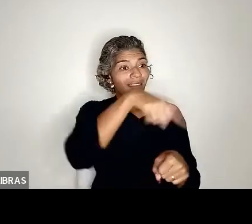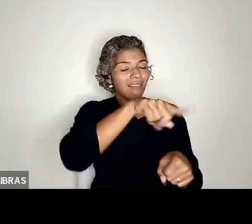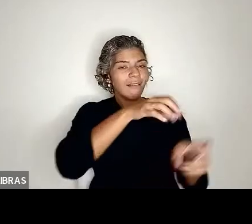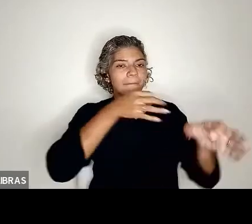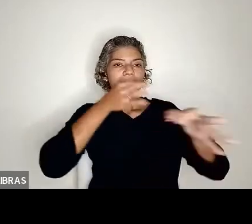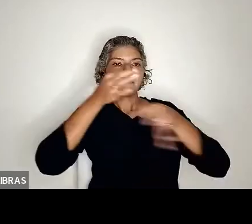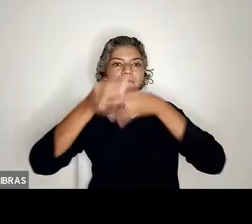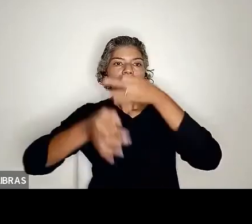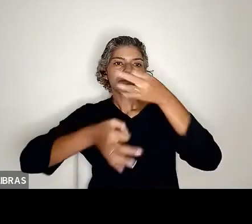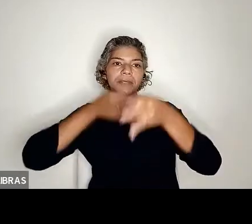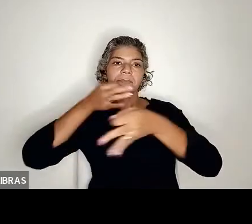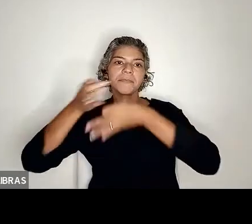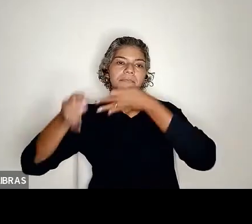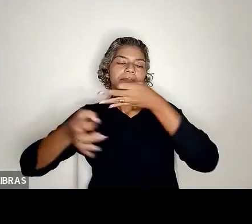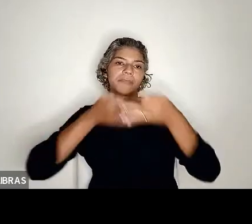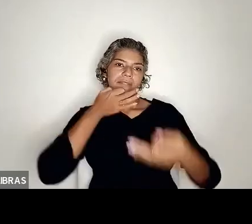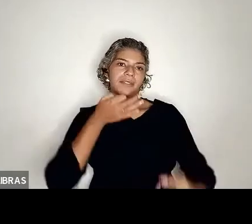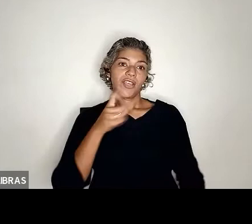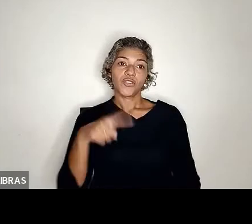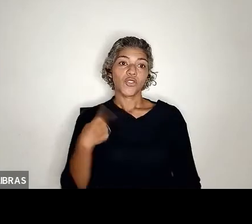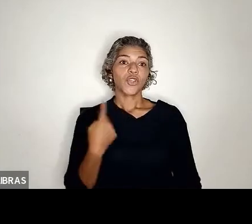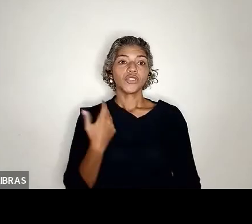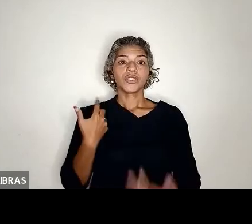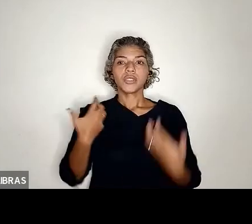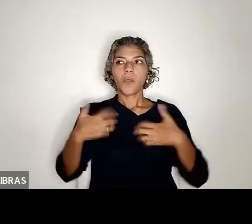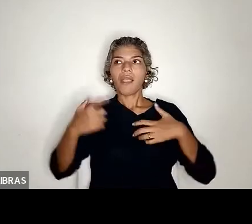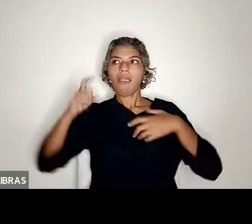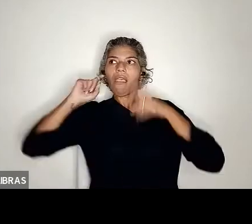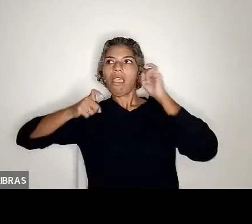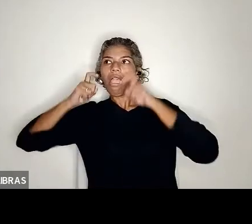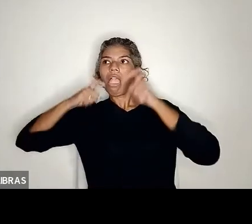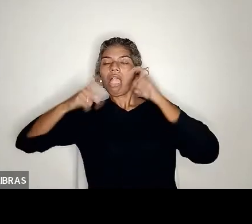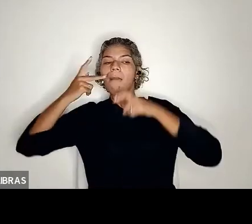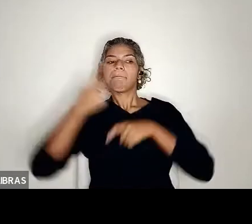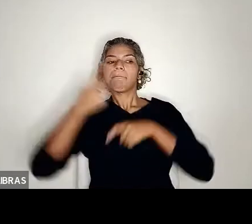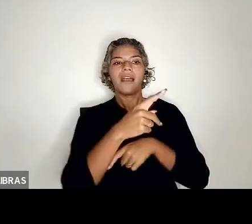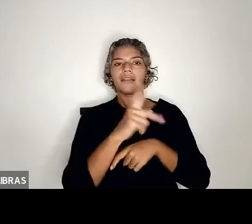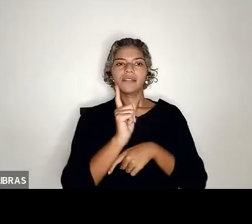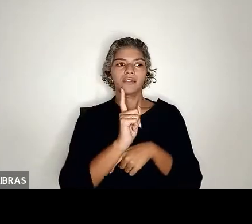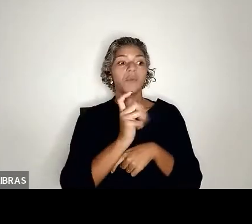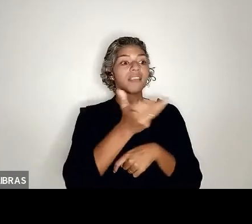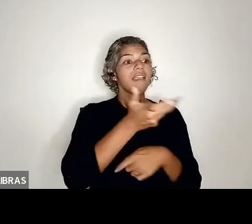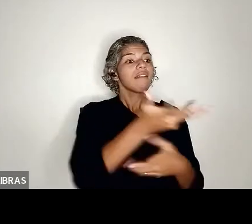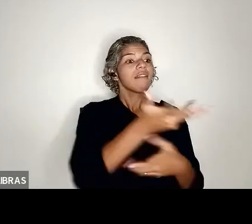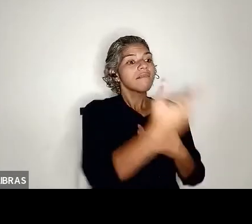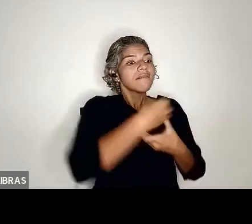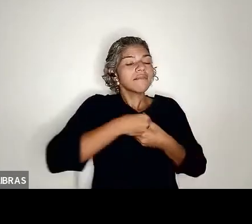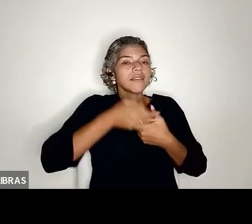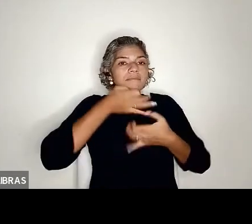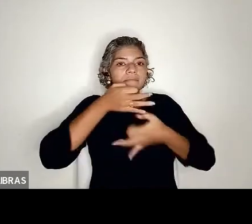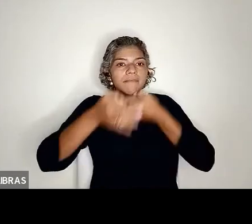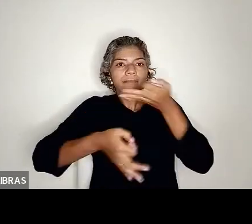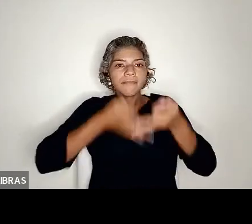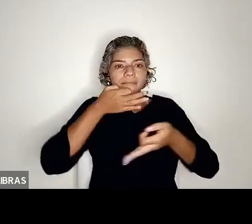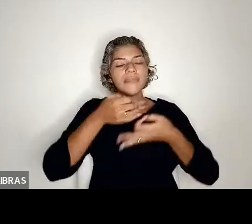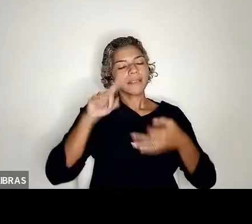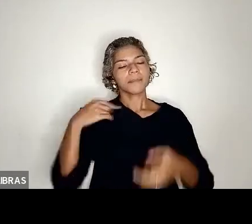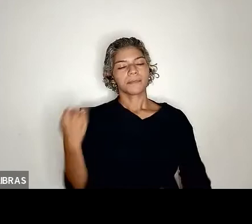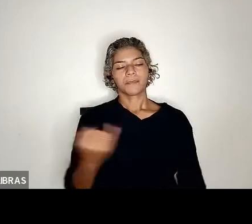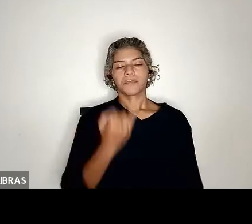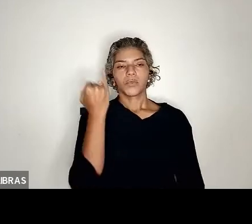não é uma intervenção para alguém, mas sempre com esse próprio grupo. Né? Acho que isso também nos distingue, a ideia de